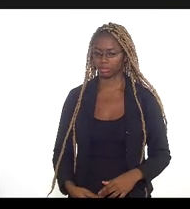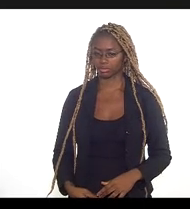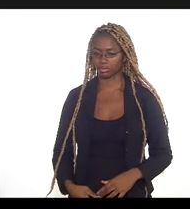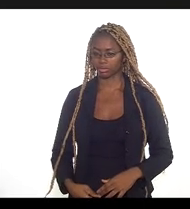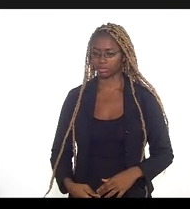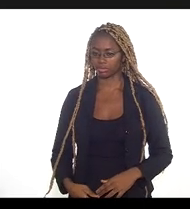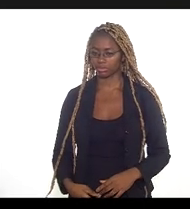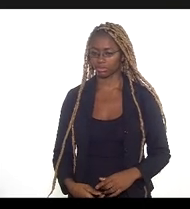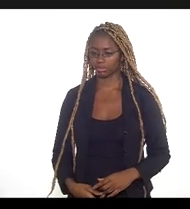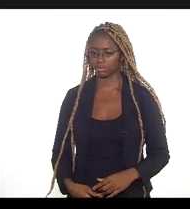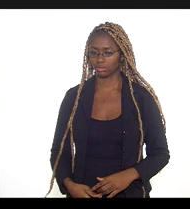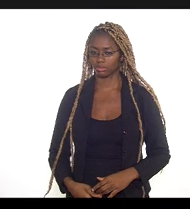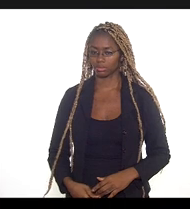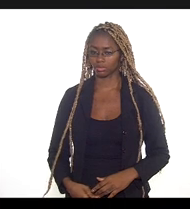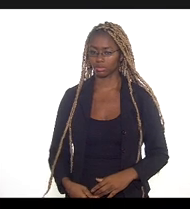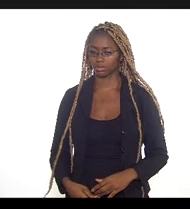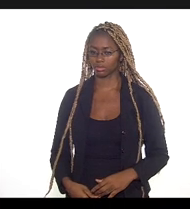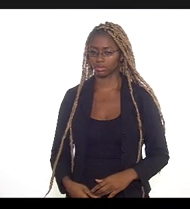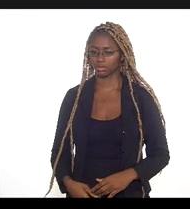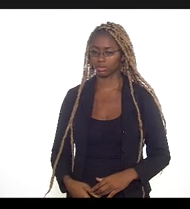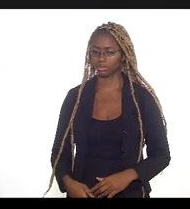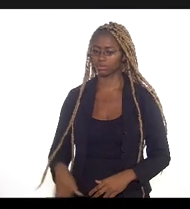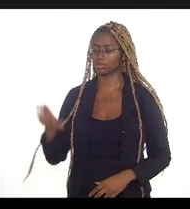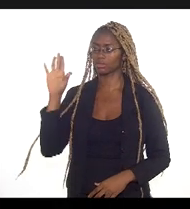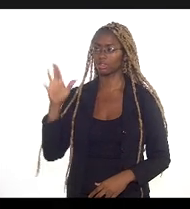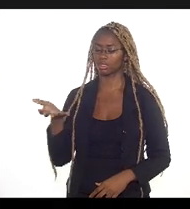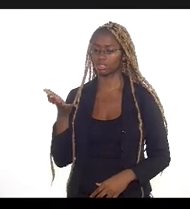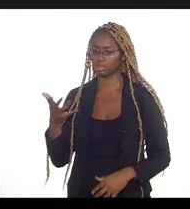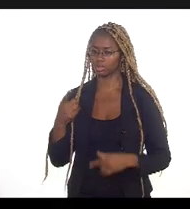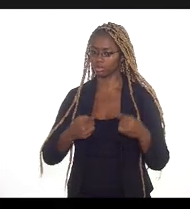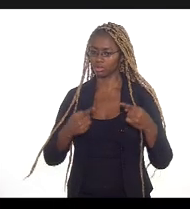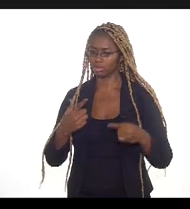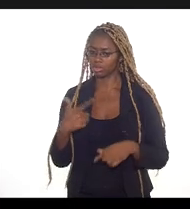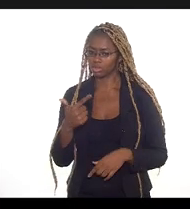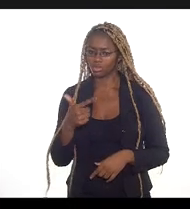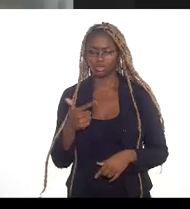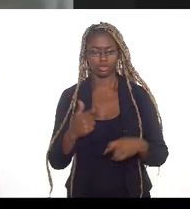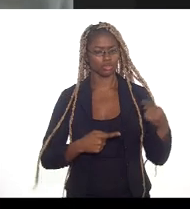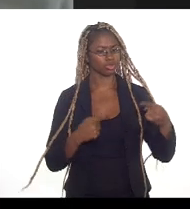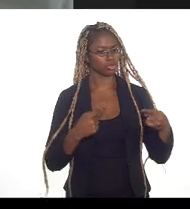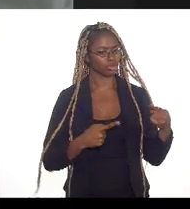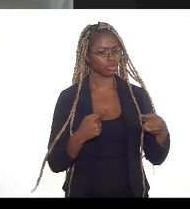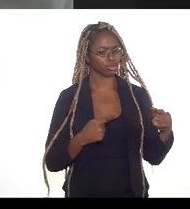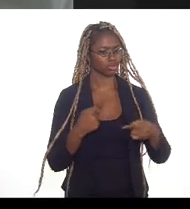Já é processo, nós estamos em processo de votação. Também pedi para discutir, presidente. Não tem como discutir. É discutido.